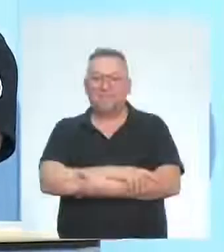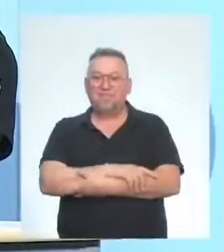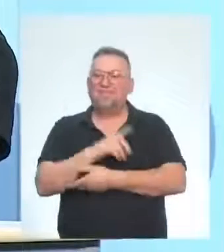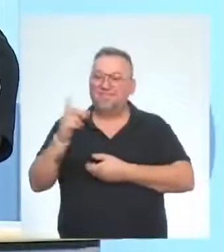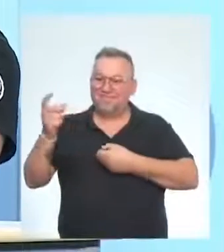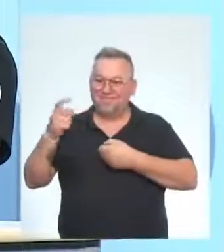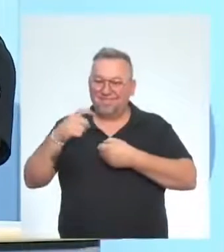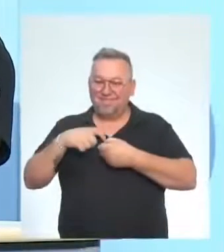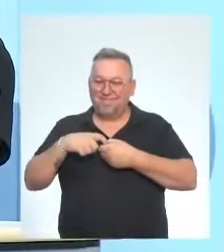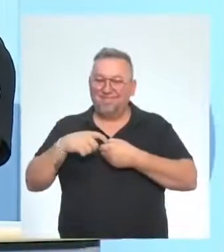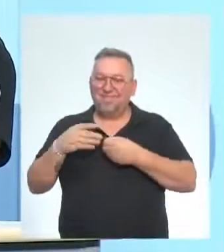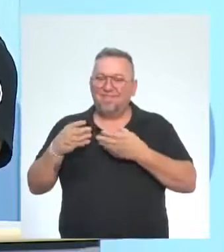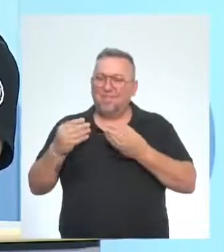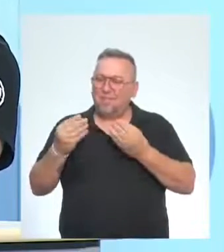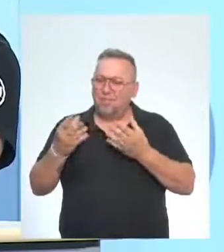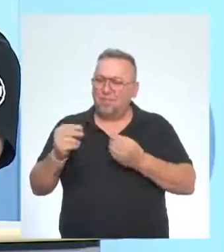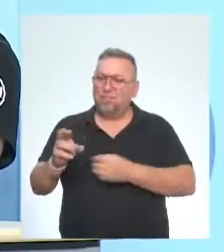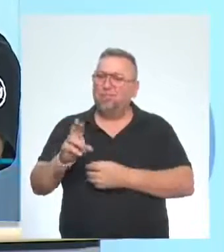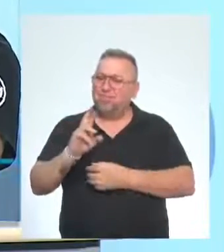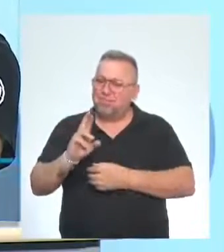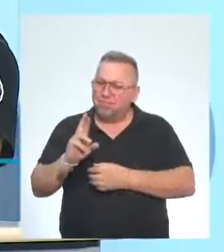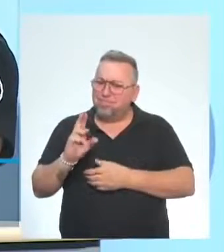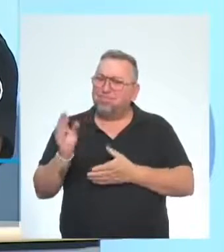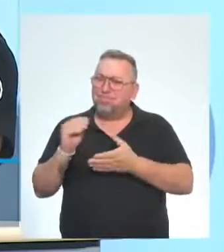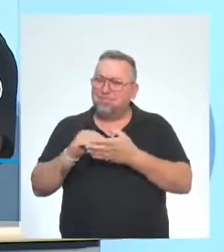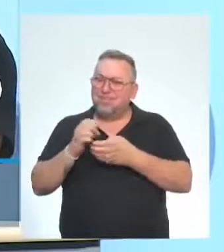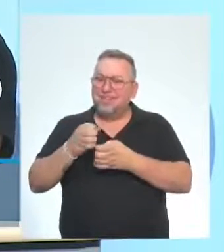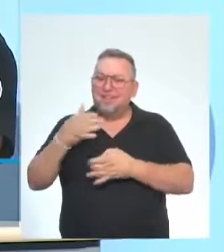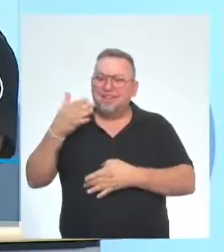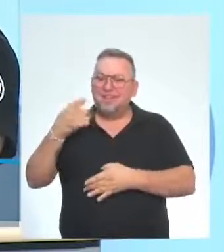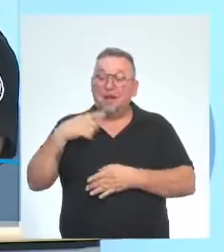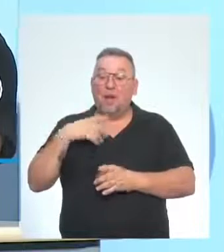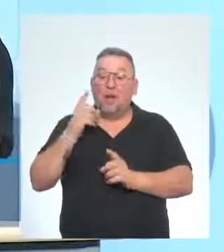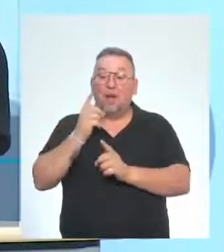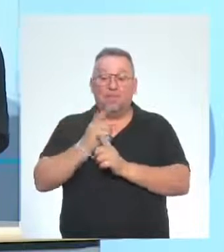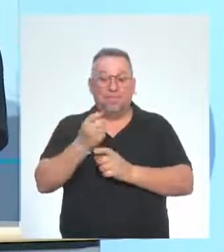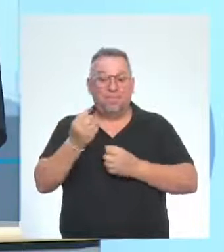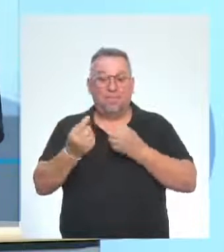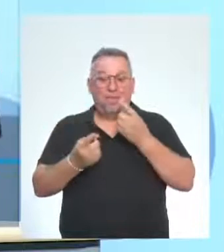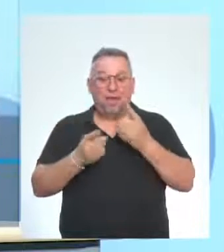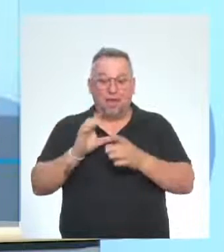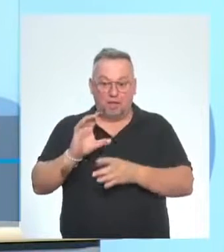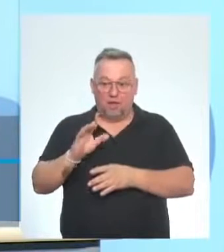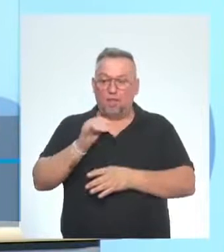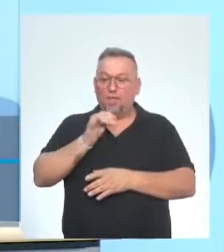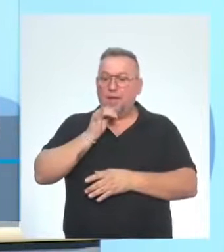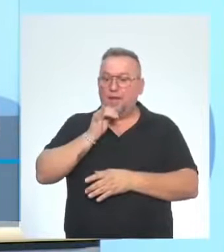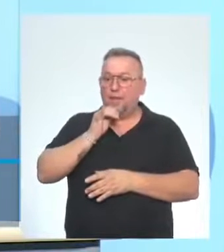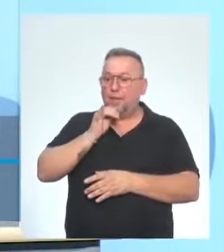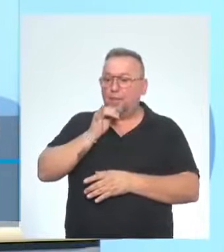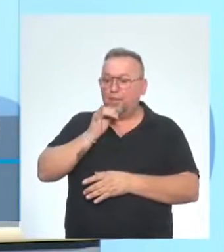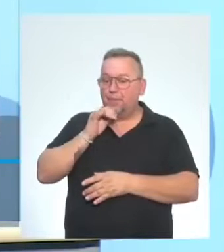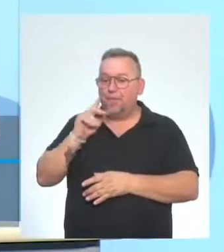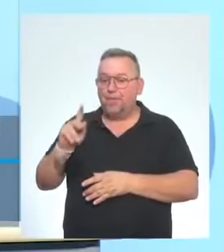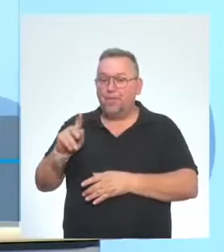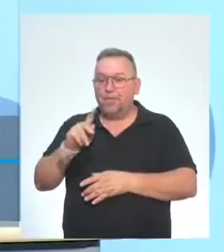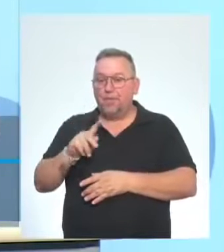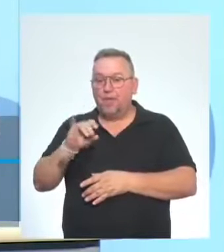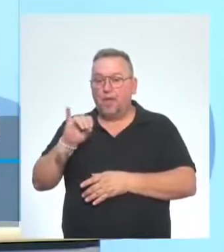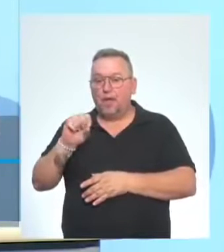Retornamos aqui muitas respostas, né, Oba, professor? assim Então eu é bom. encontrei algumas aqui assim, ó, por exemplo, da